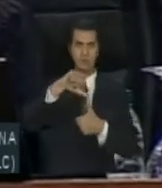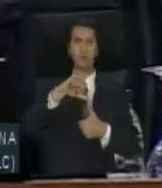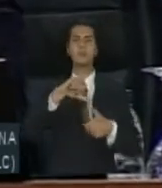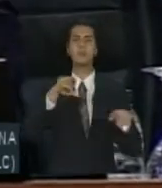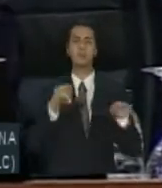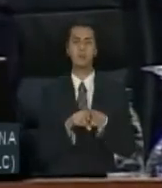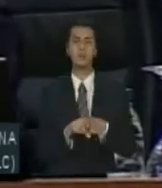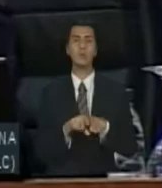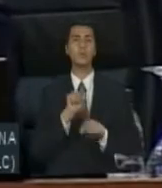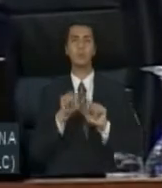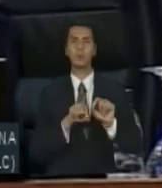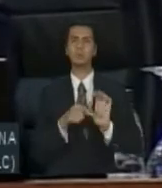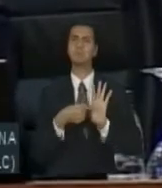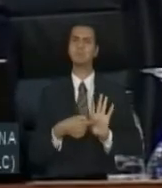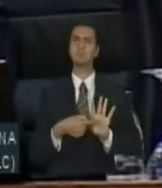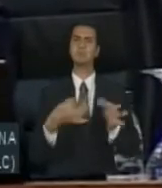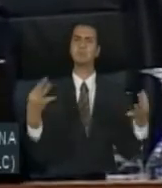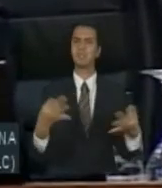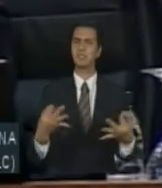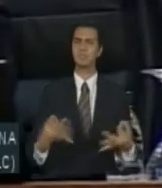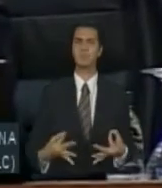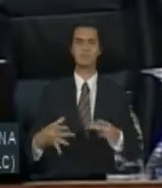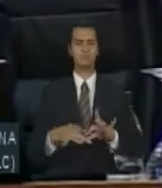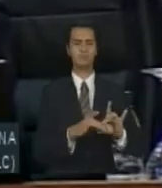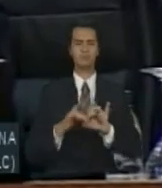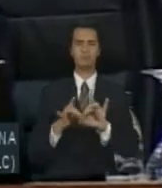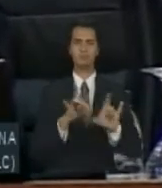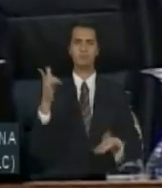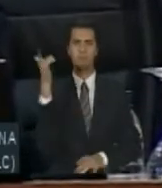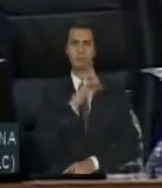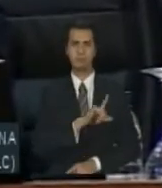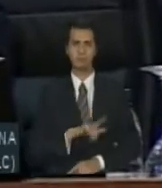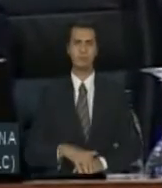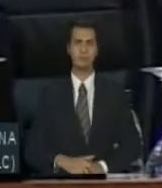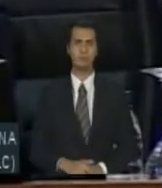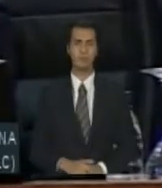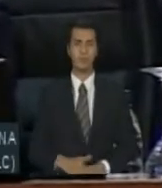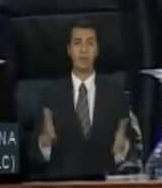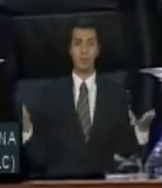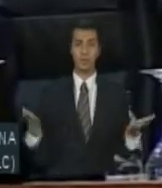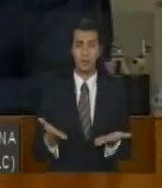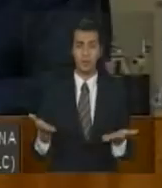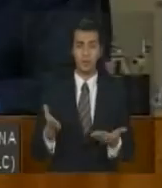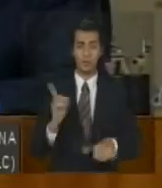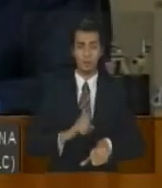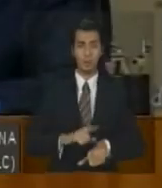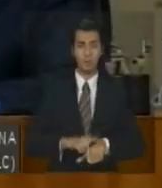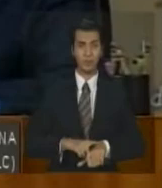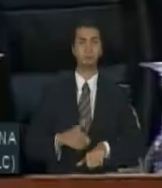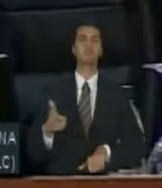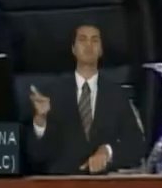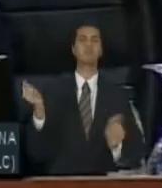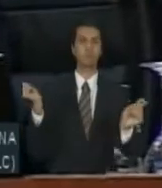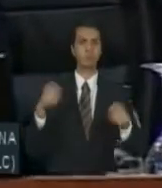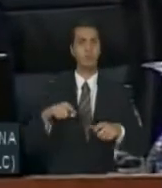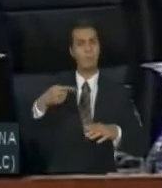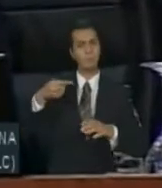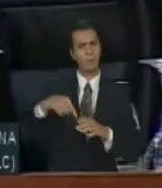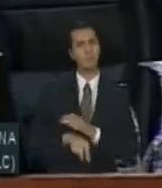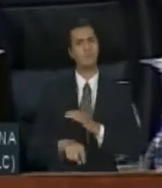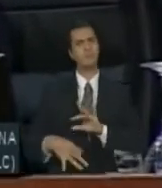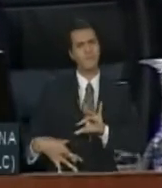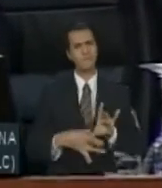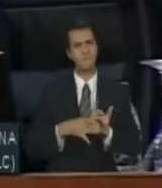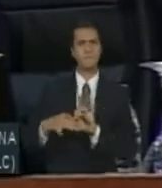experiências para integração regional. É chegado o momento e a oportunidade de aprofundar esse